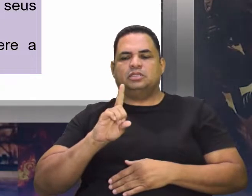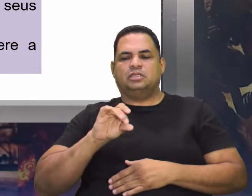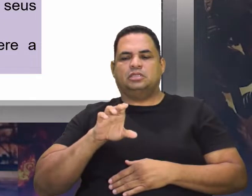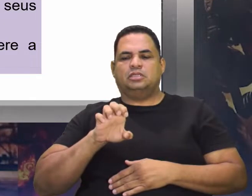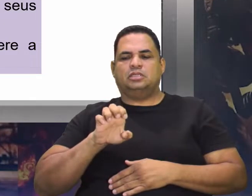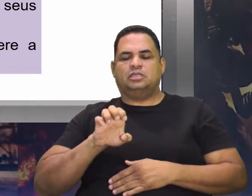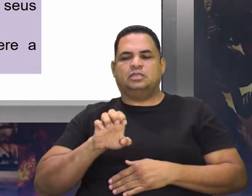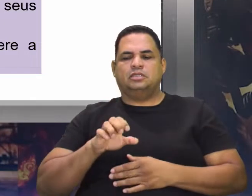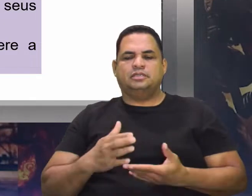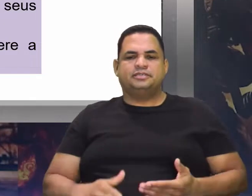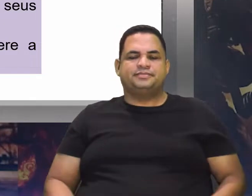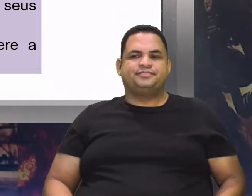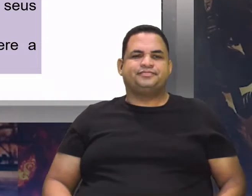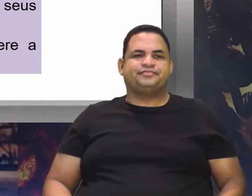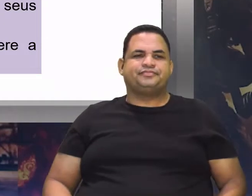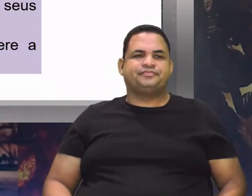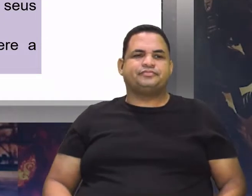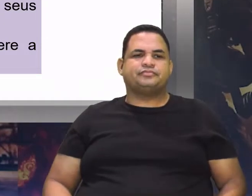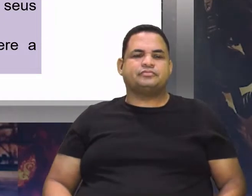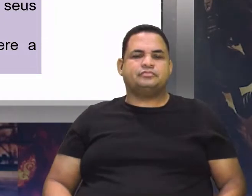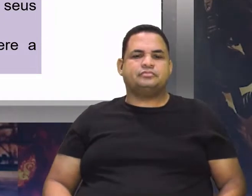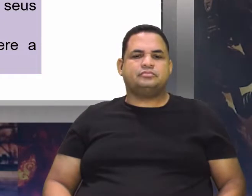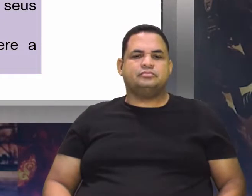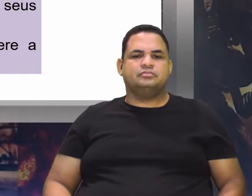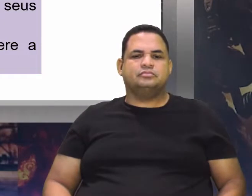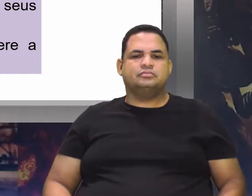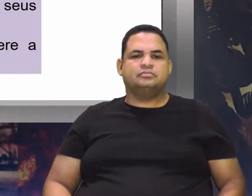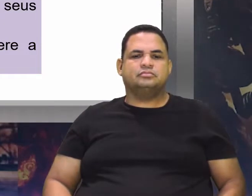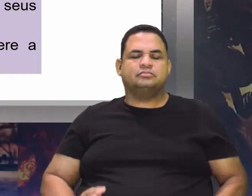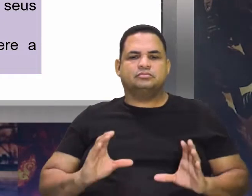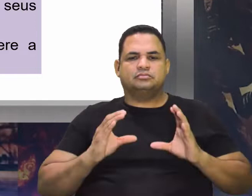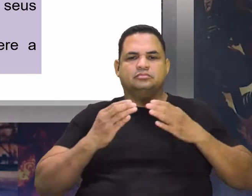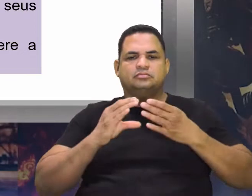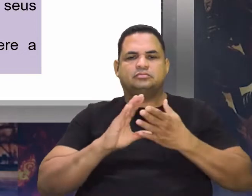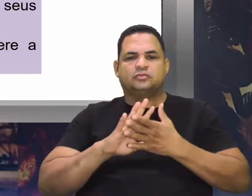hominídea. Então, grupo família hominídea.